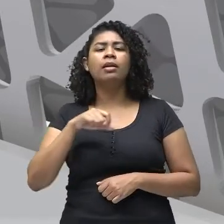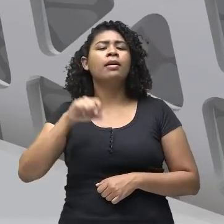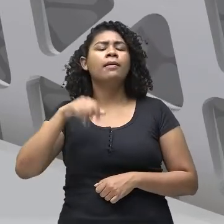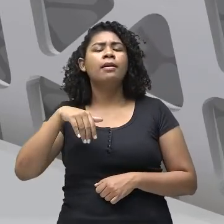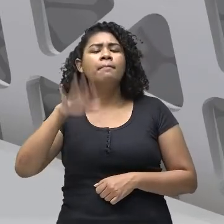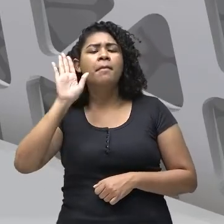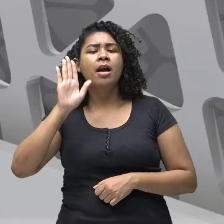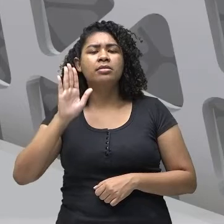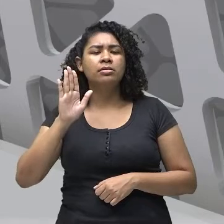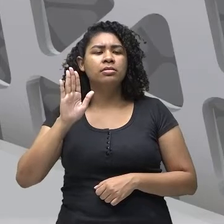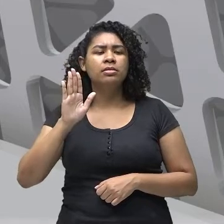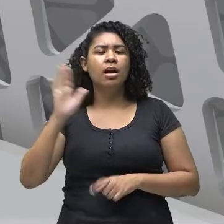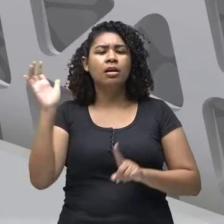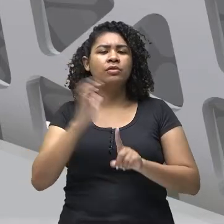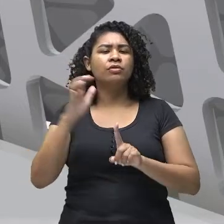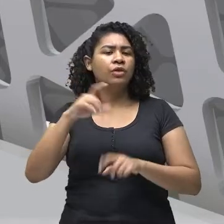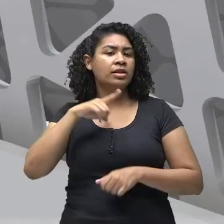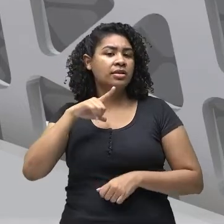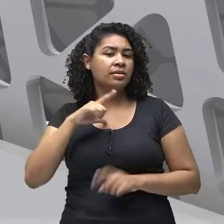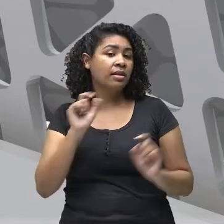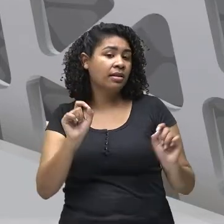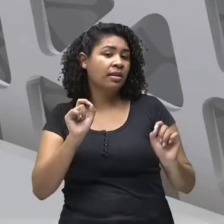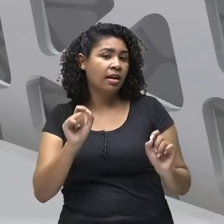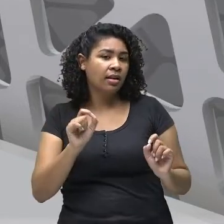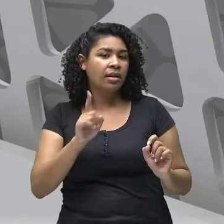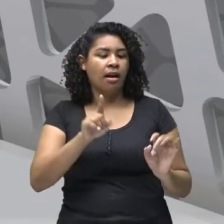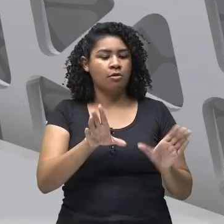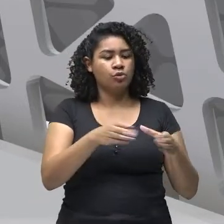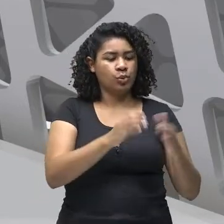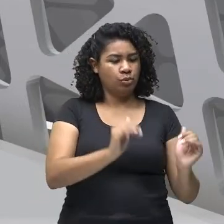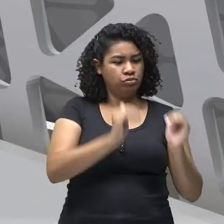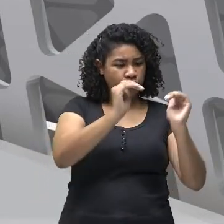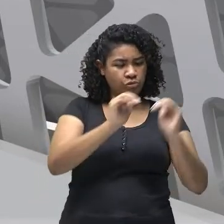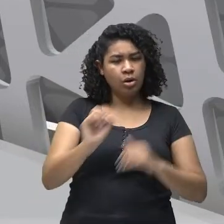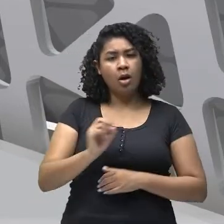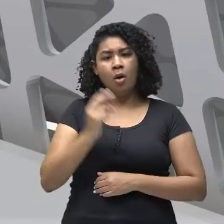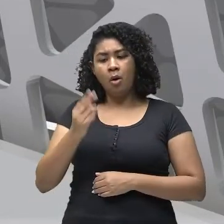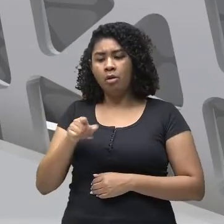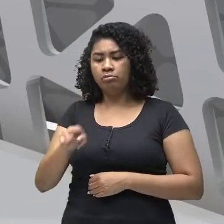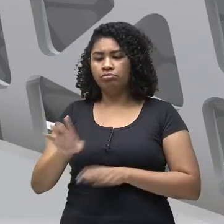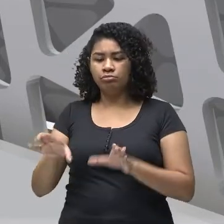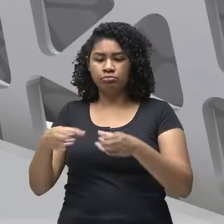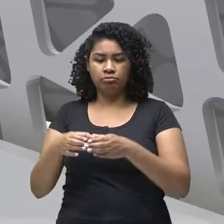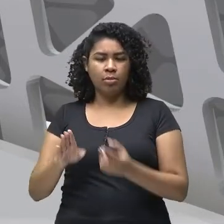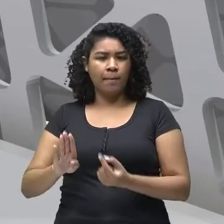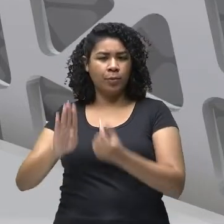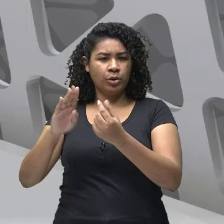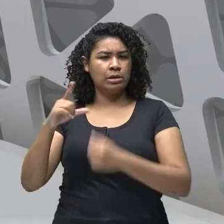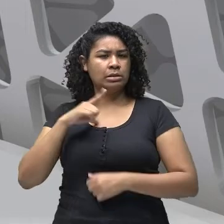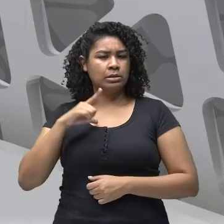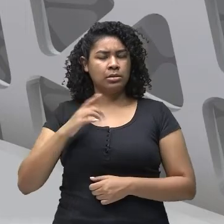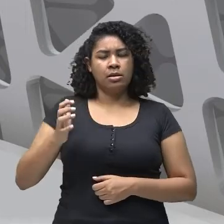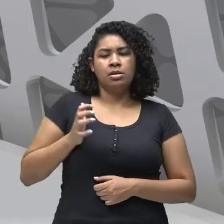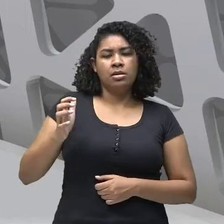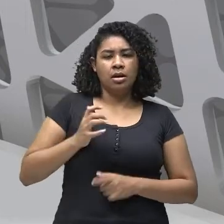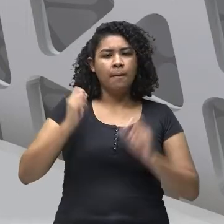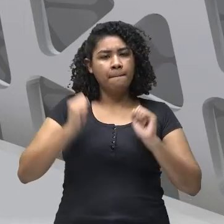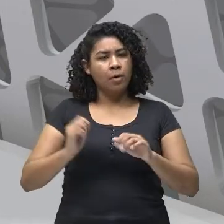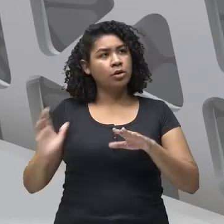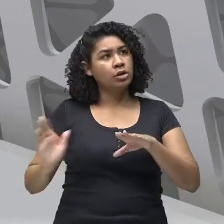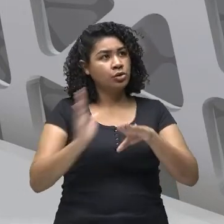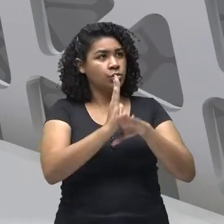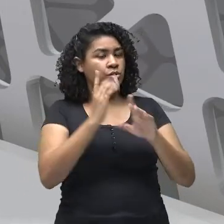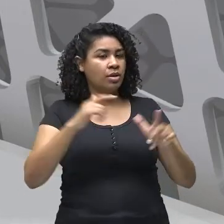na verdade, junto à autoridade real. A nobreza falida ou a burguesia rica que pode ajudar o rei a levar em frente